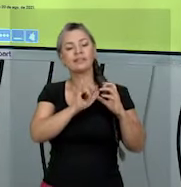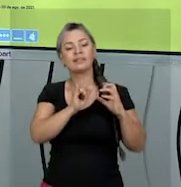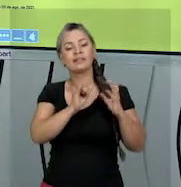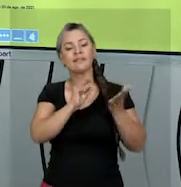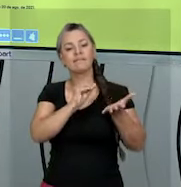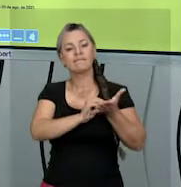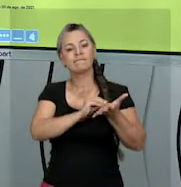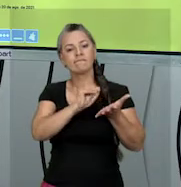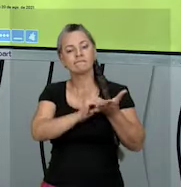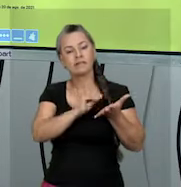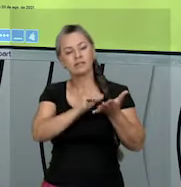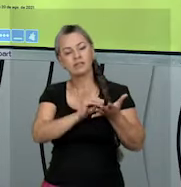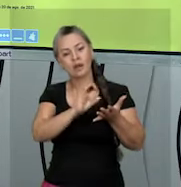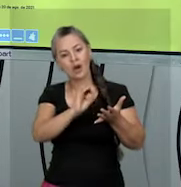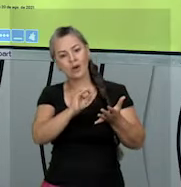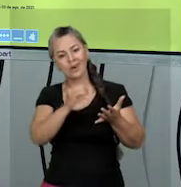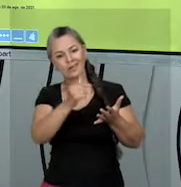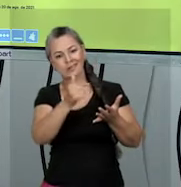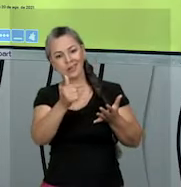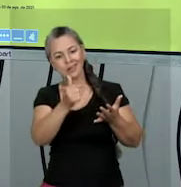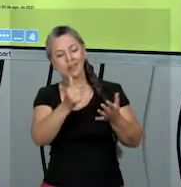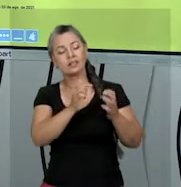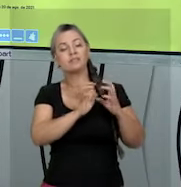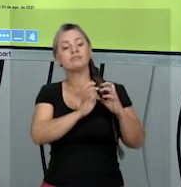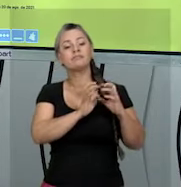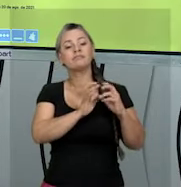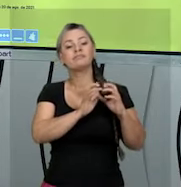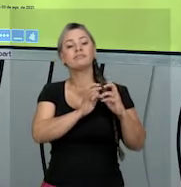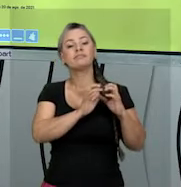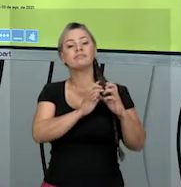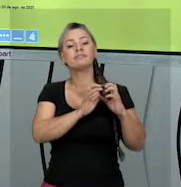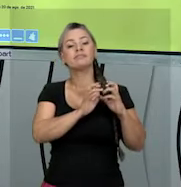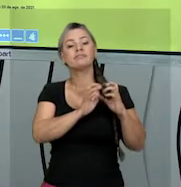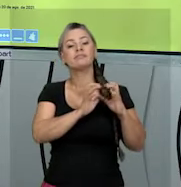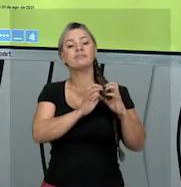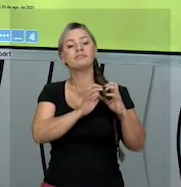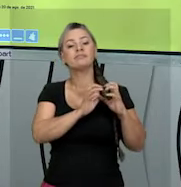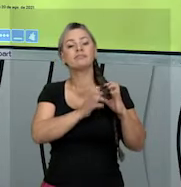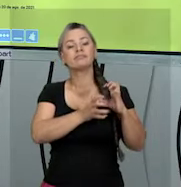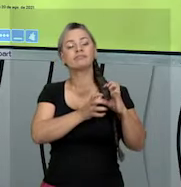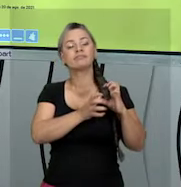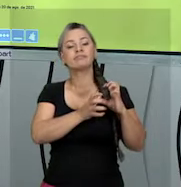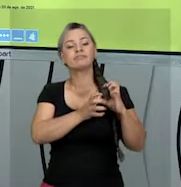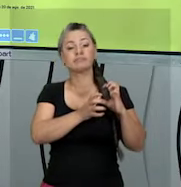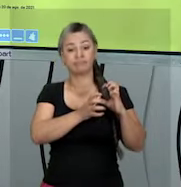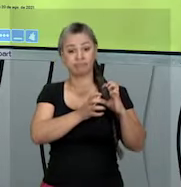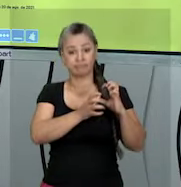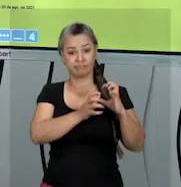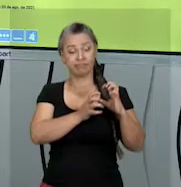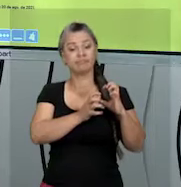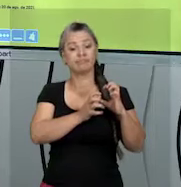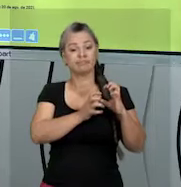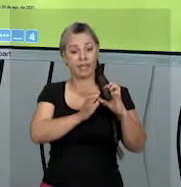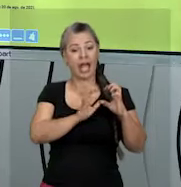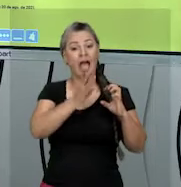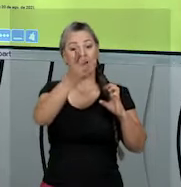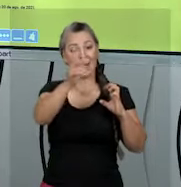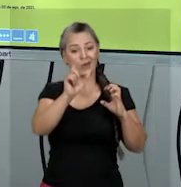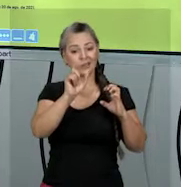vem as consequências da pessoa que às vezes tem um AVC. Perda de visão, perda da